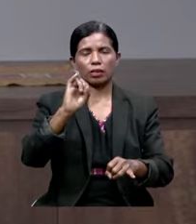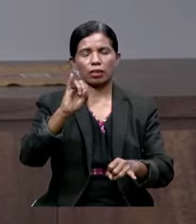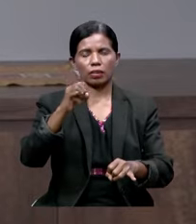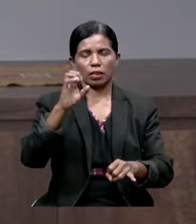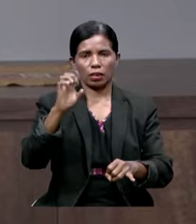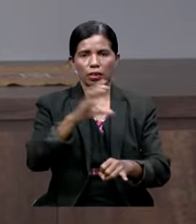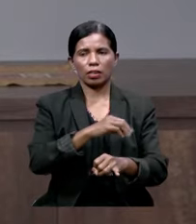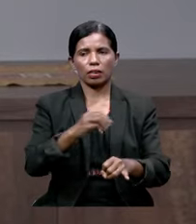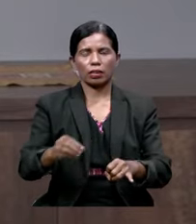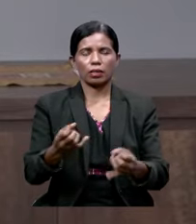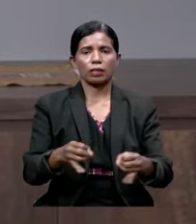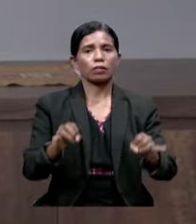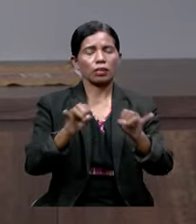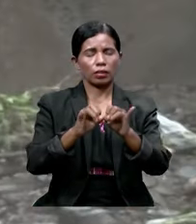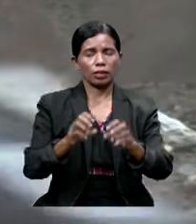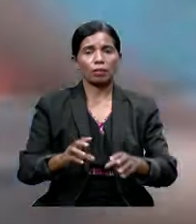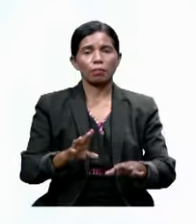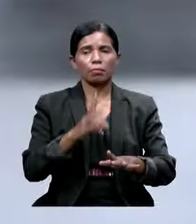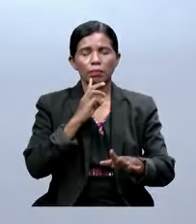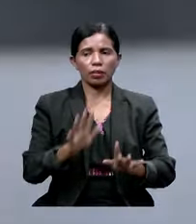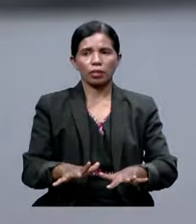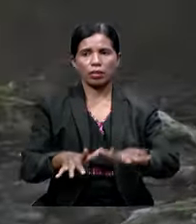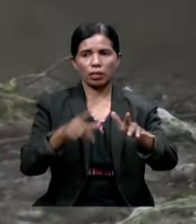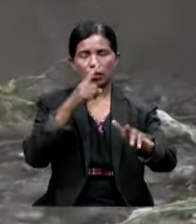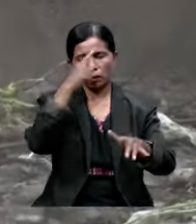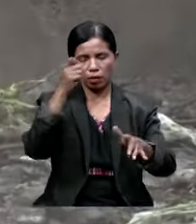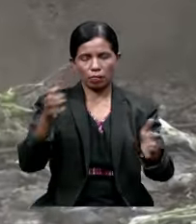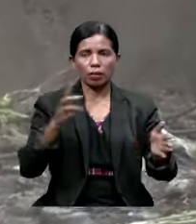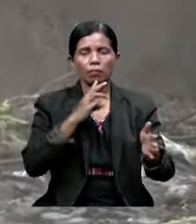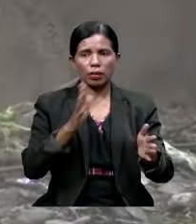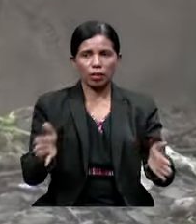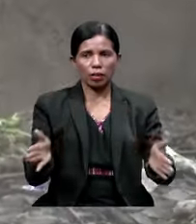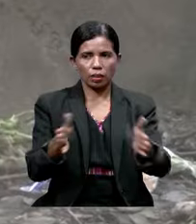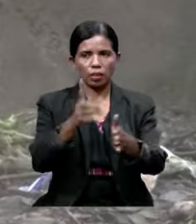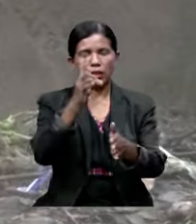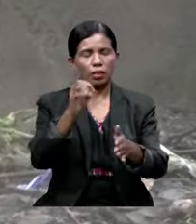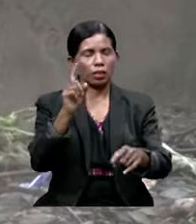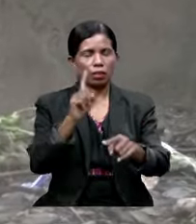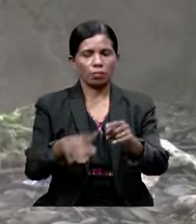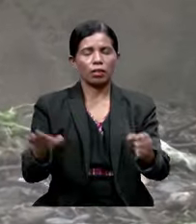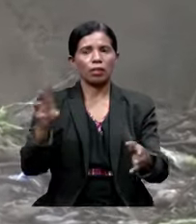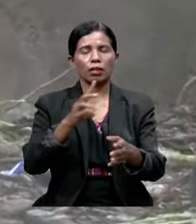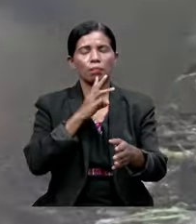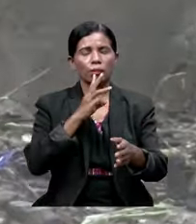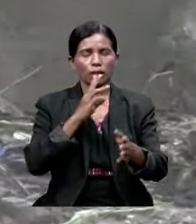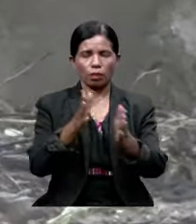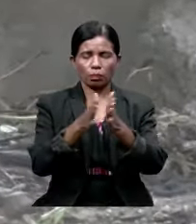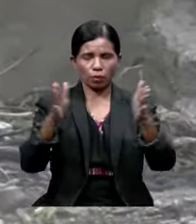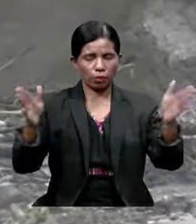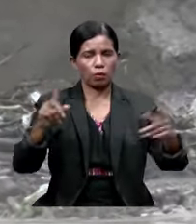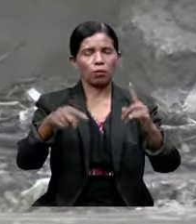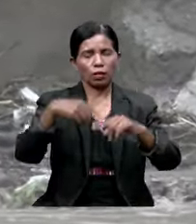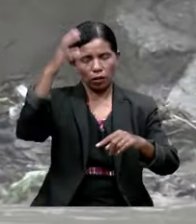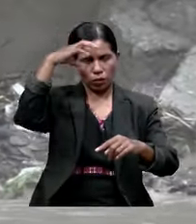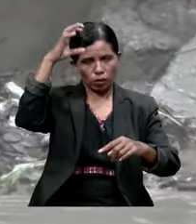Atuir, inundação moço tamba medida drenagem iha capital dili, la bele atu acumula volume B, ben hira udan